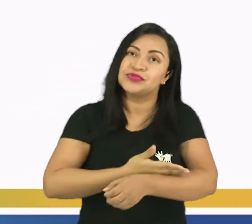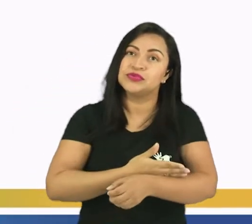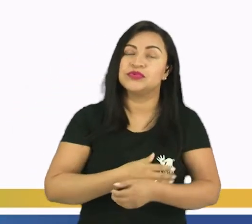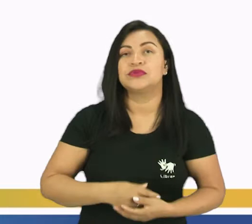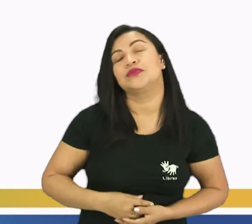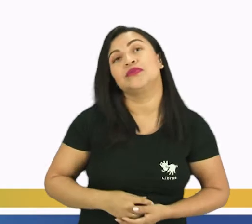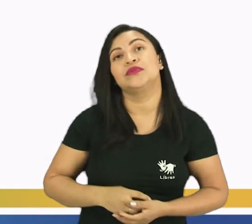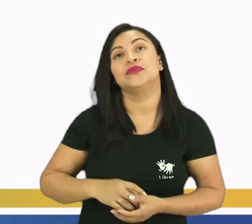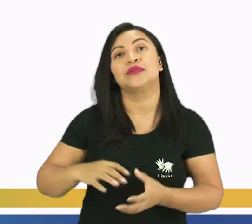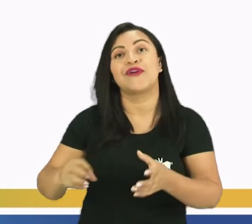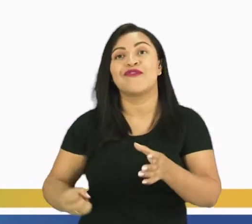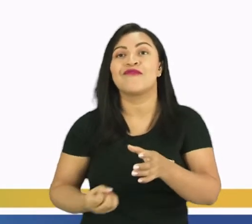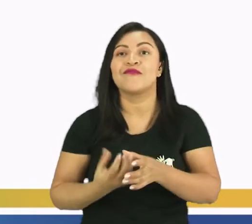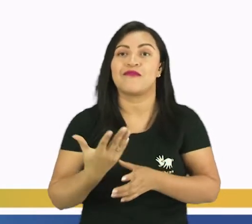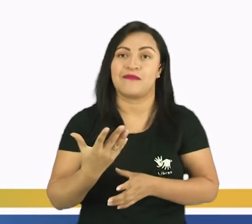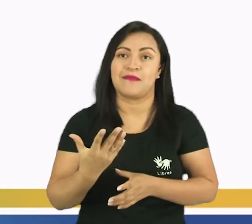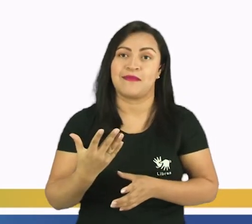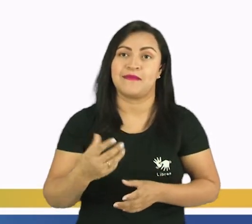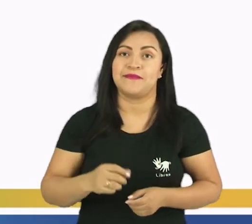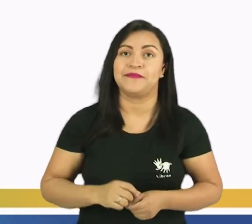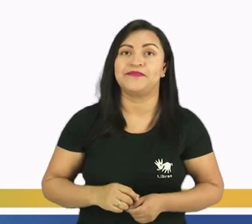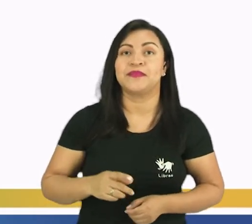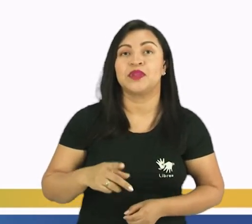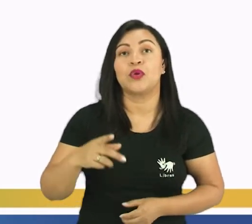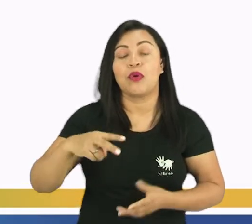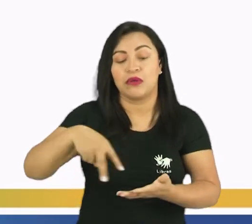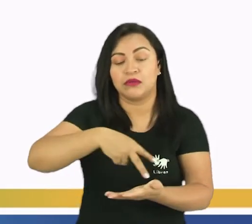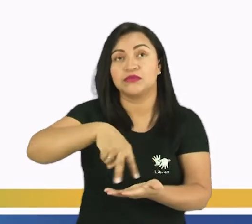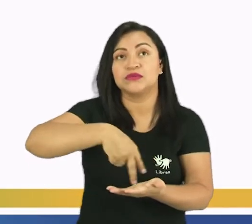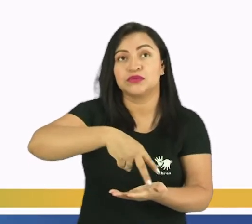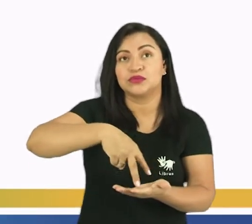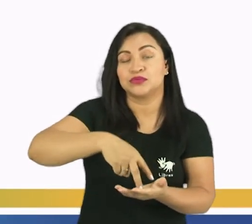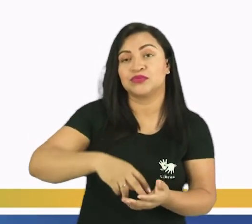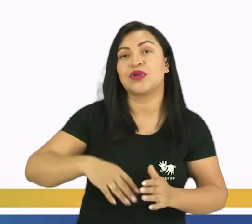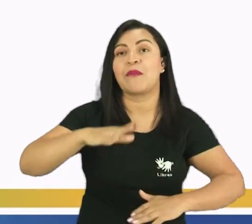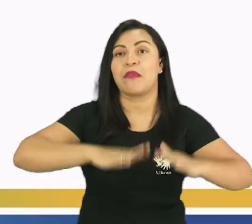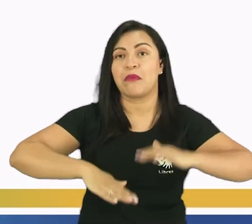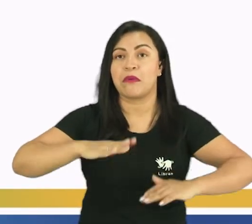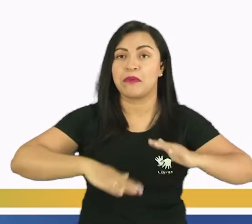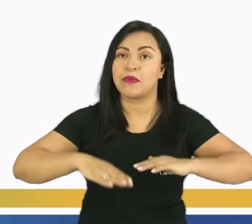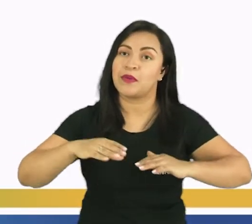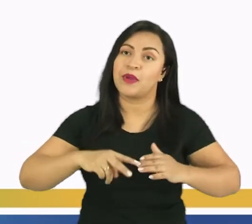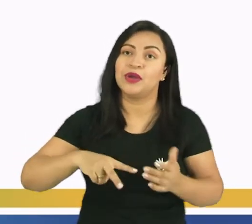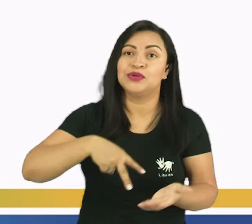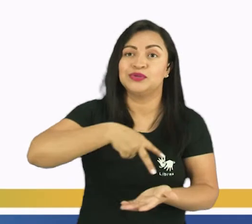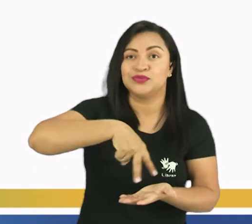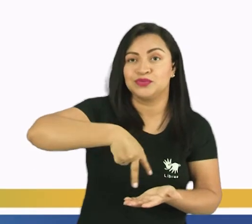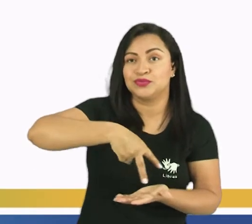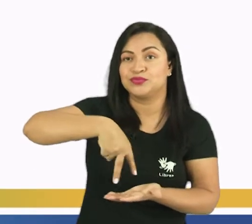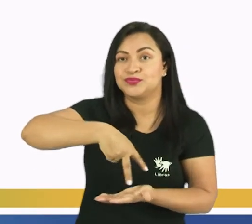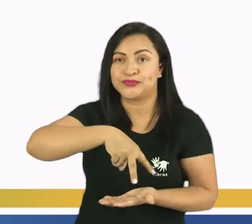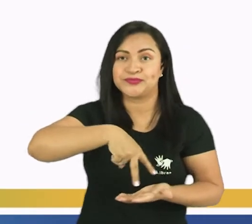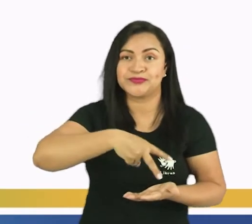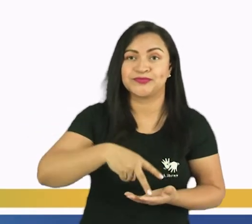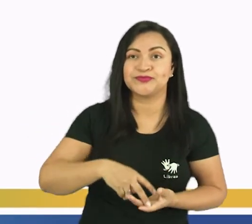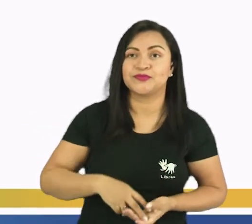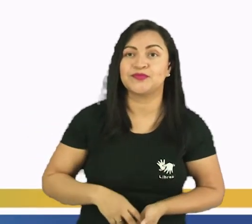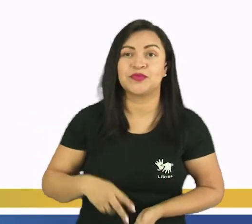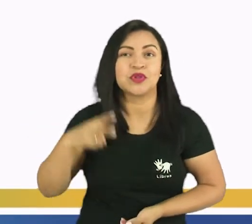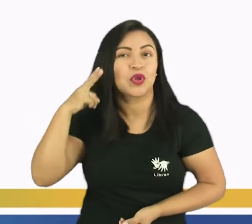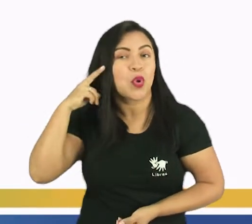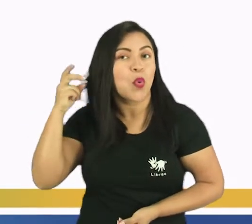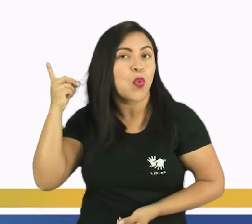rítmica, marcada pelo som do tambor negro e das suas danças marcadas por compassos fortes, voltadas para